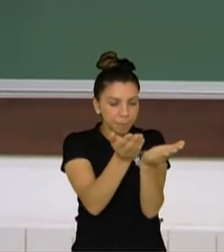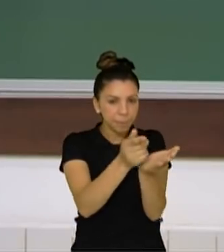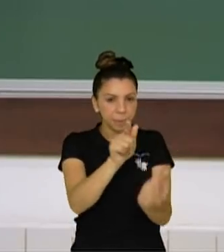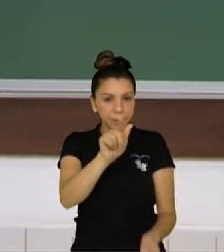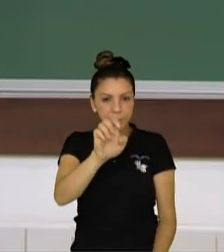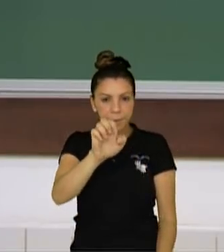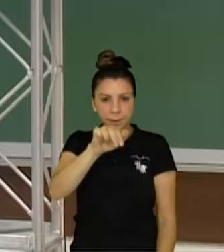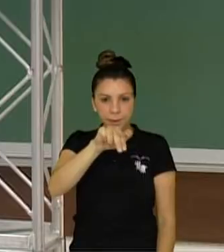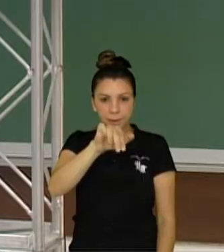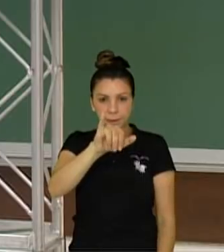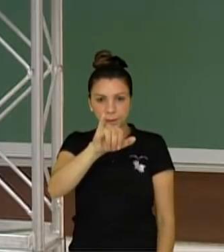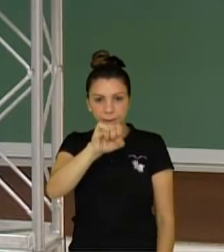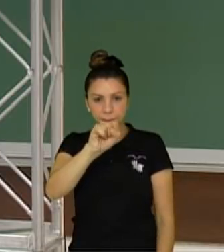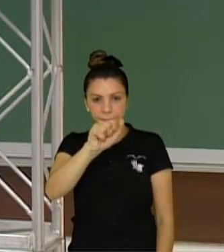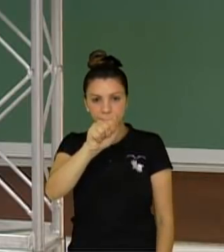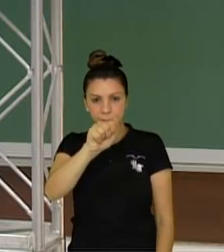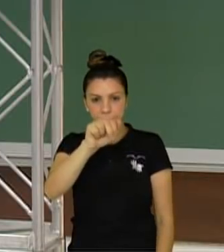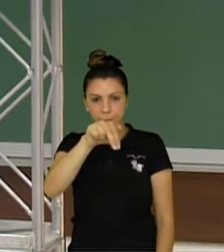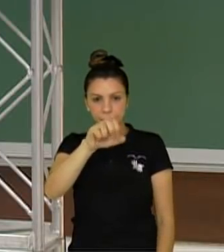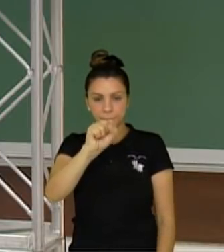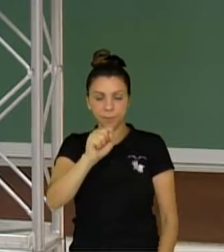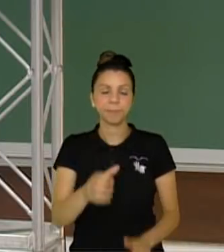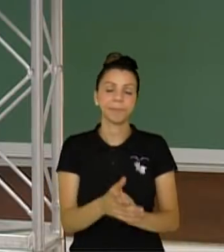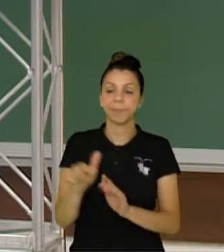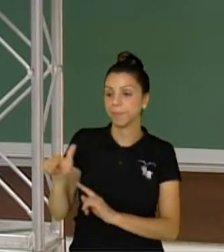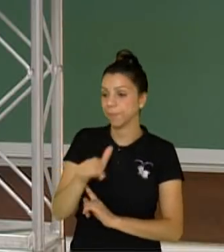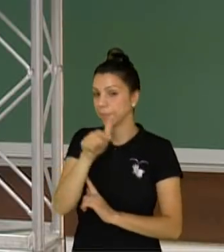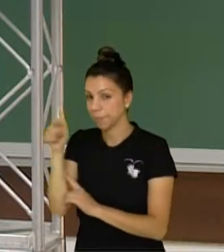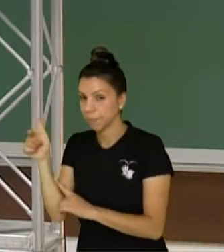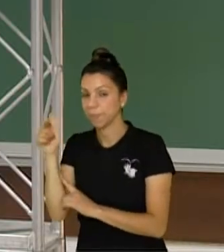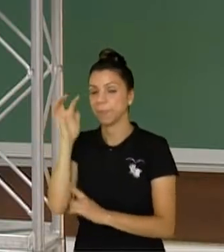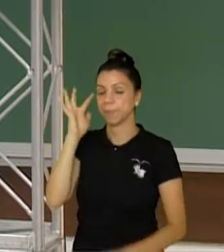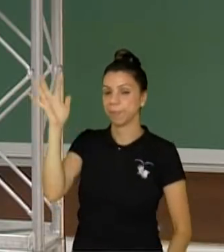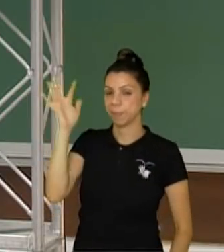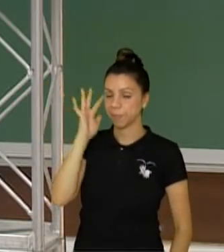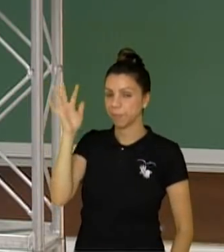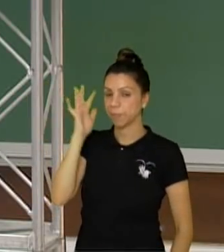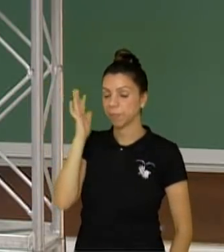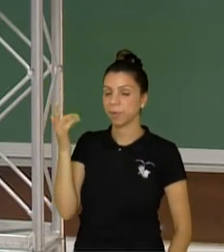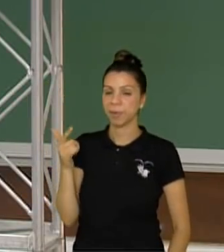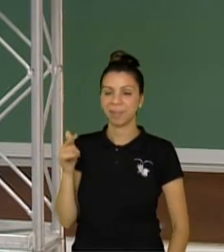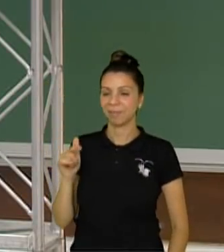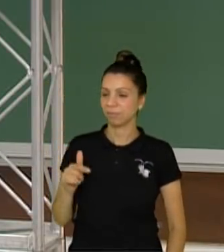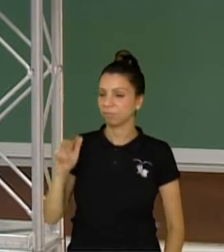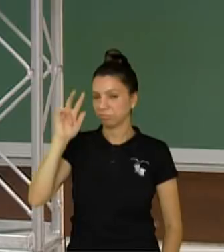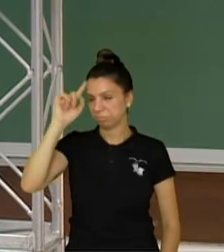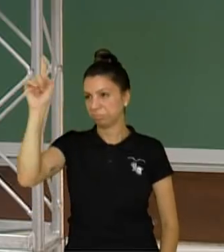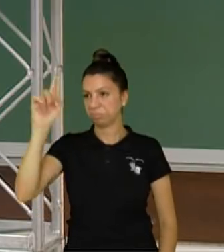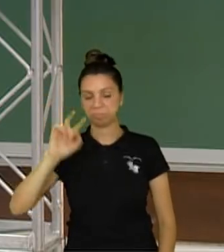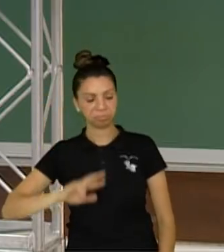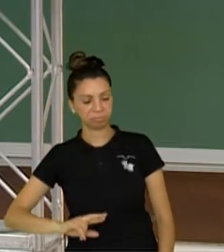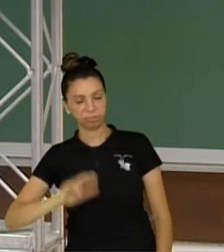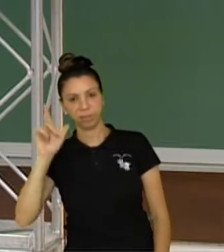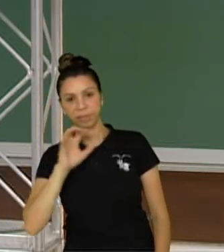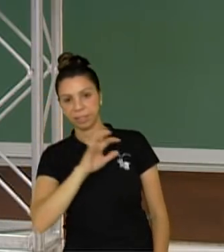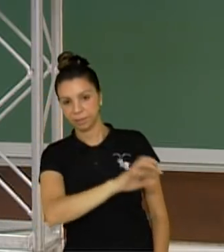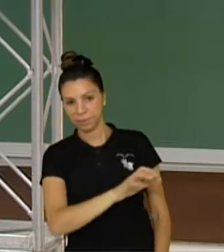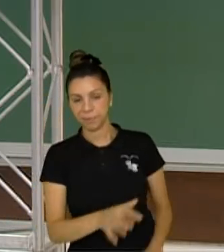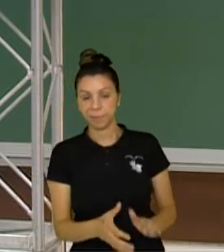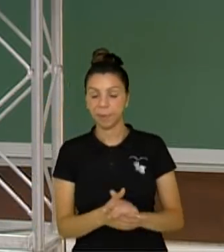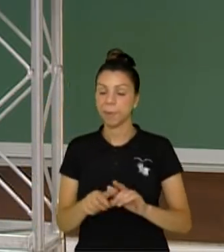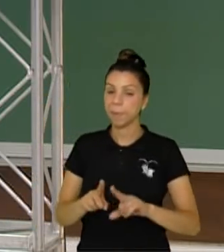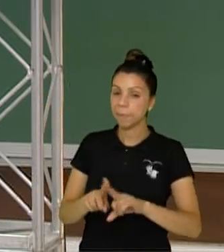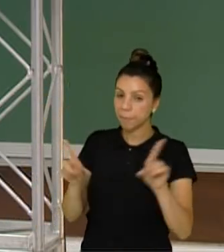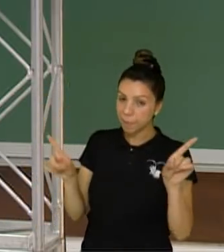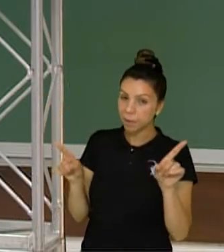Outra teoria que vai divergir, que vai pensar diferente do monogenismo, mas